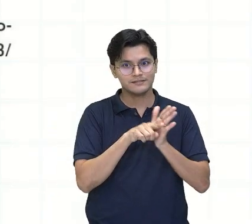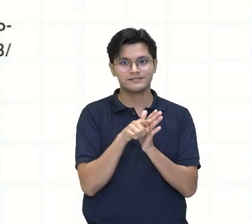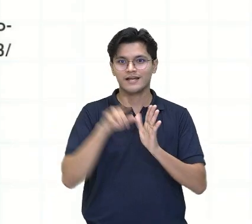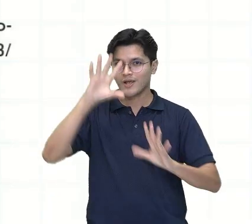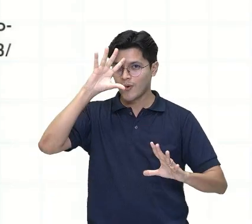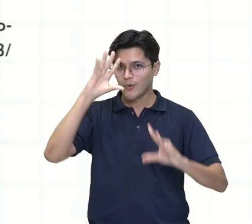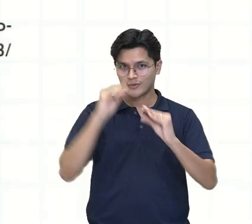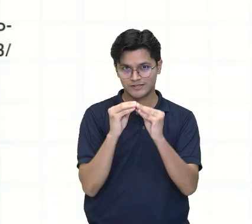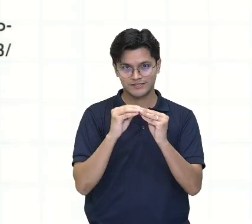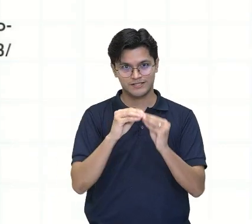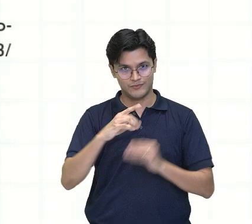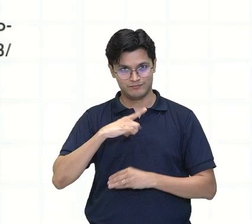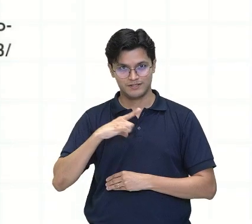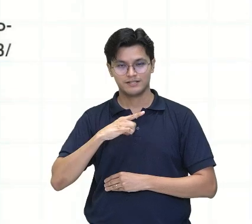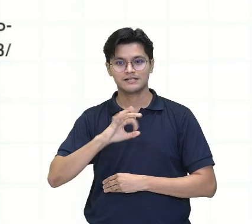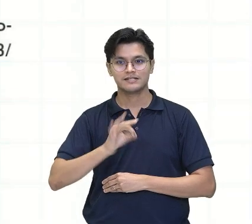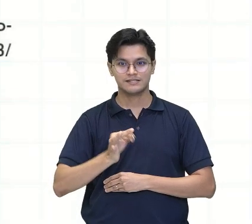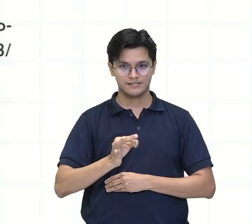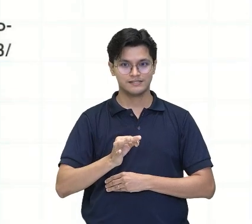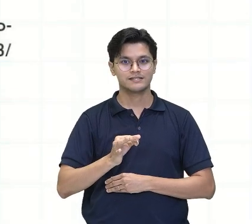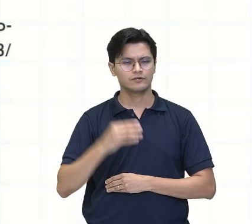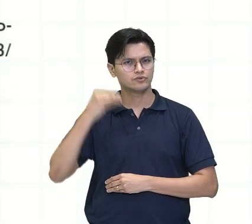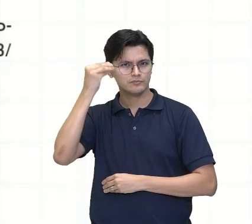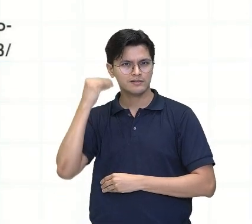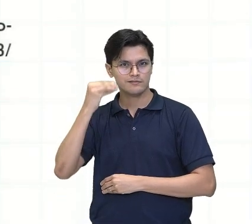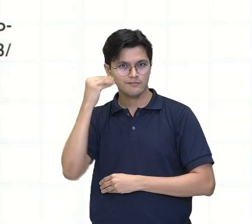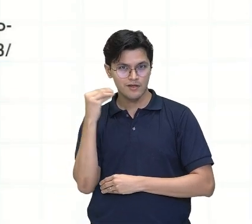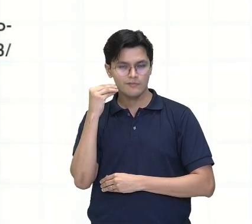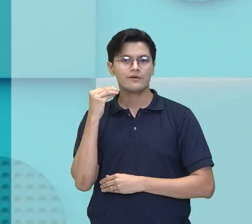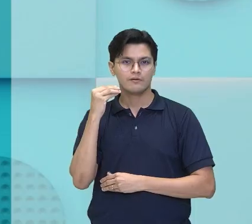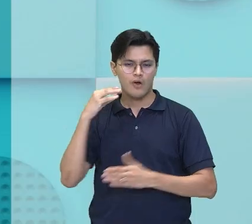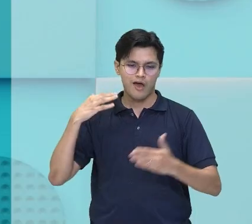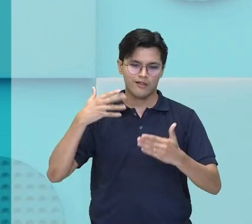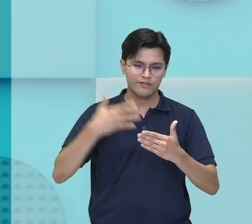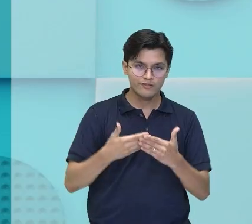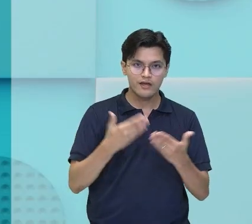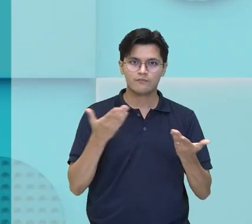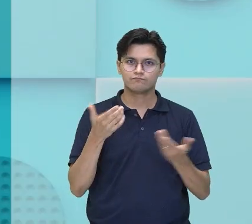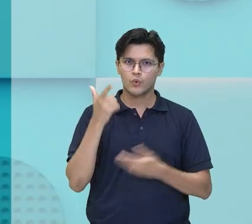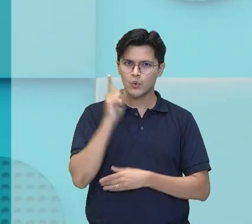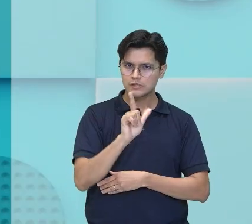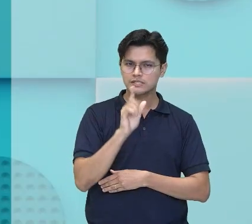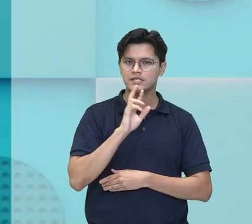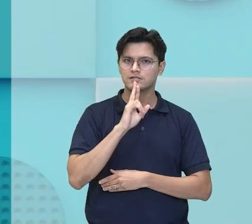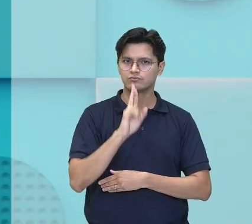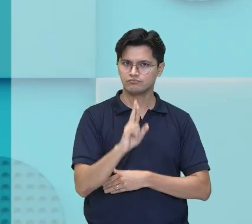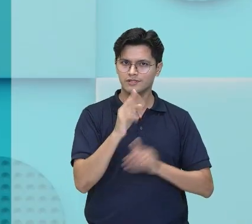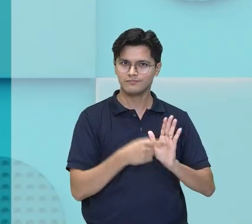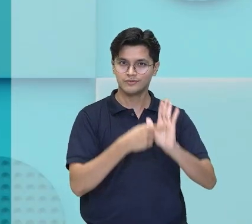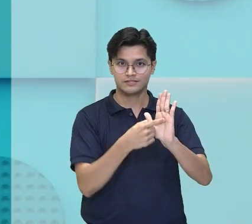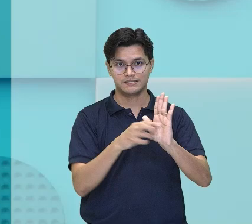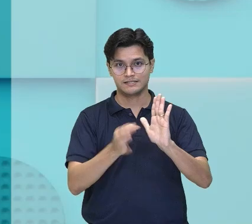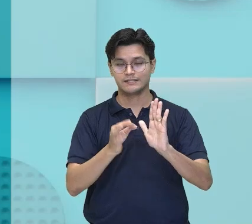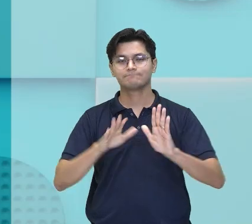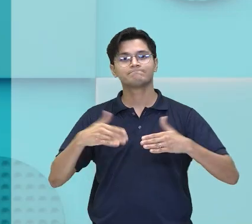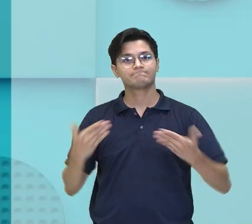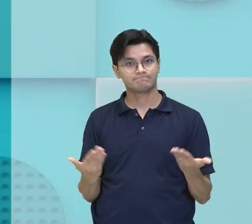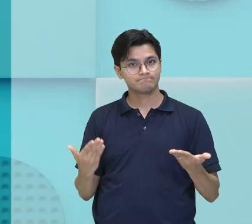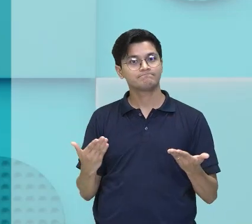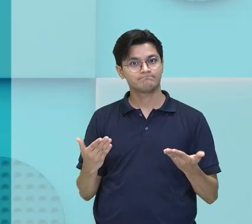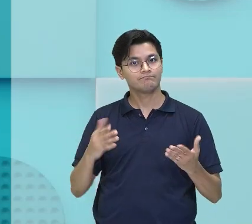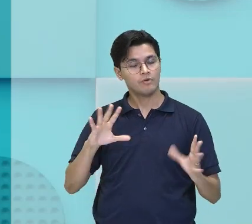analisei, experimentei, até chegar neste resultado, que aqui eu apresento para vocês. Então, ciência é isso,